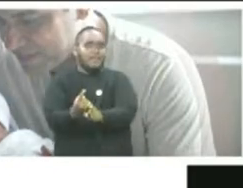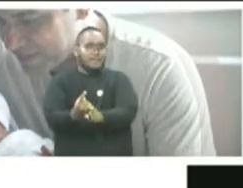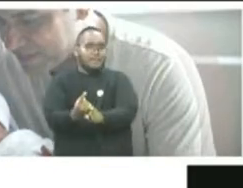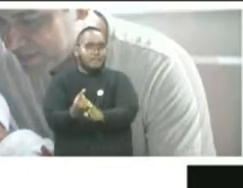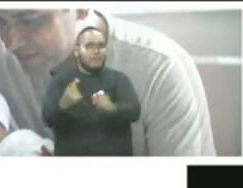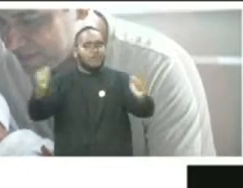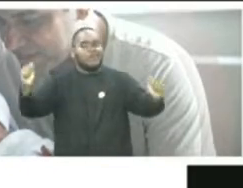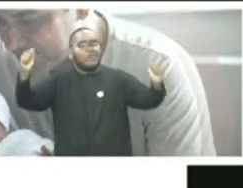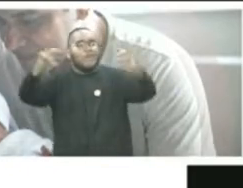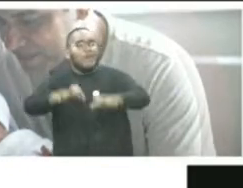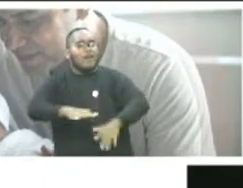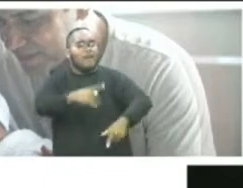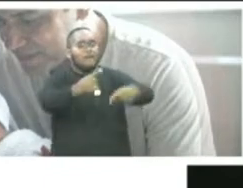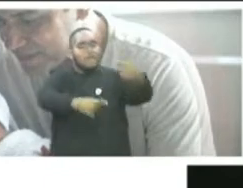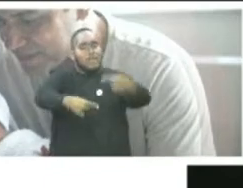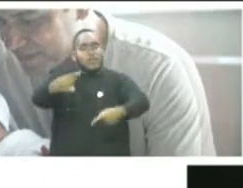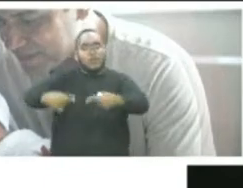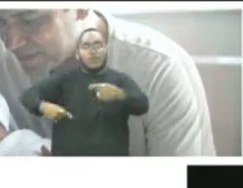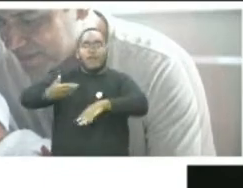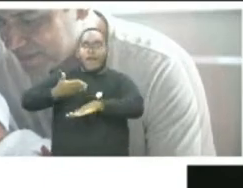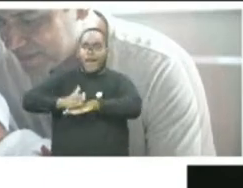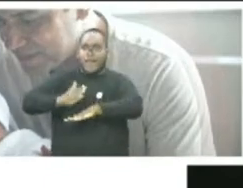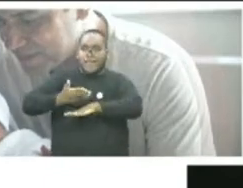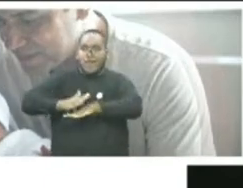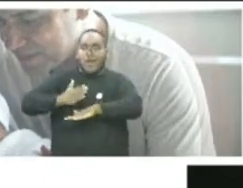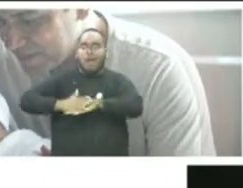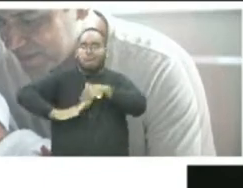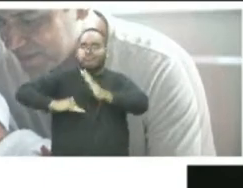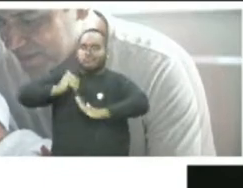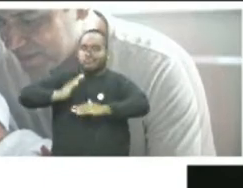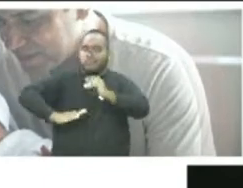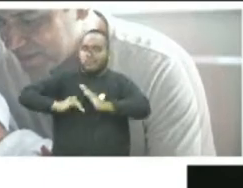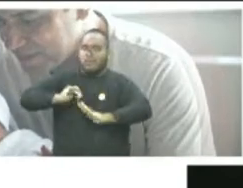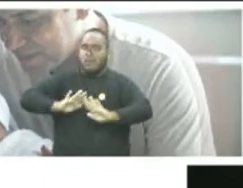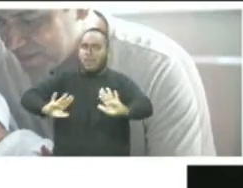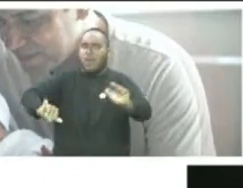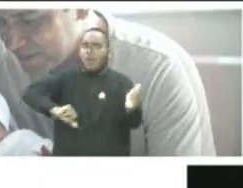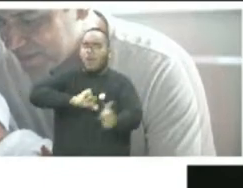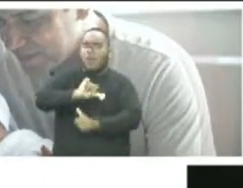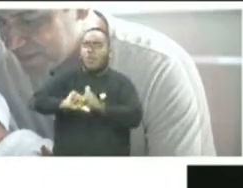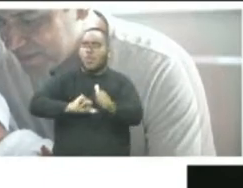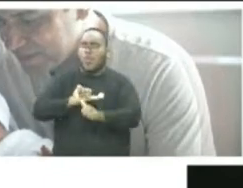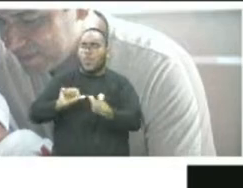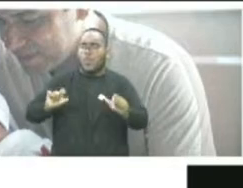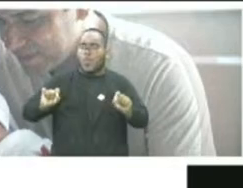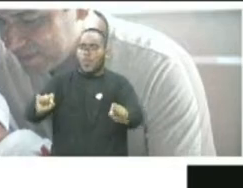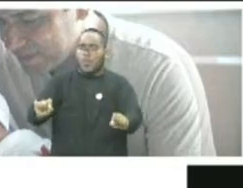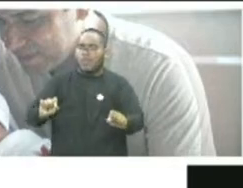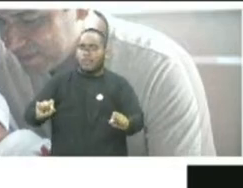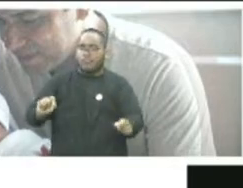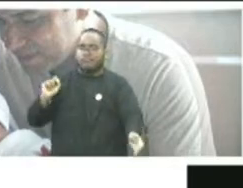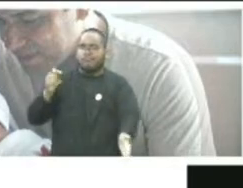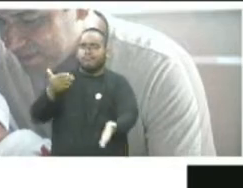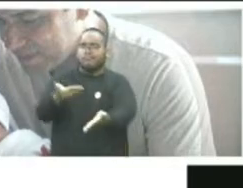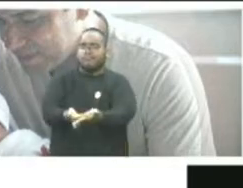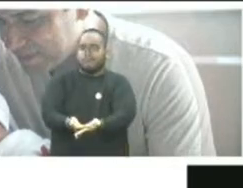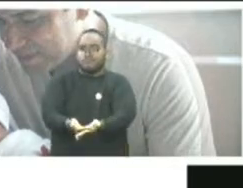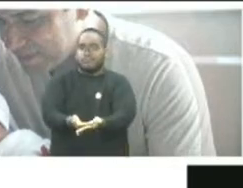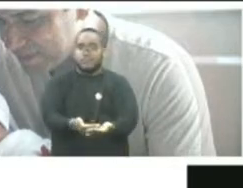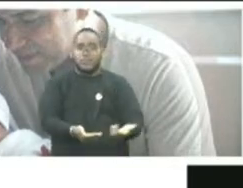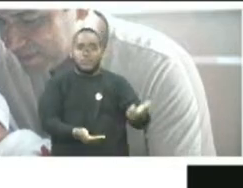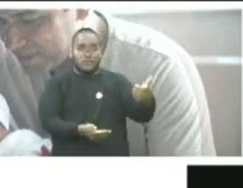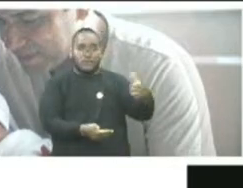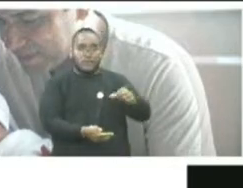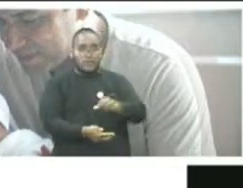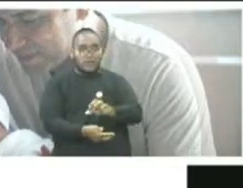suas práticas. O que mudou desde então? De 96 para cá,